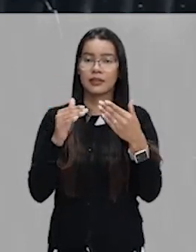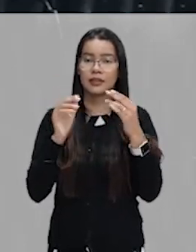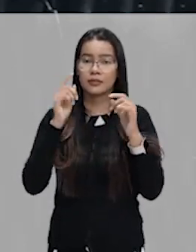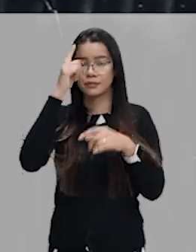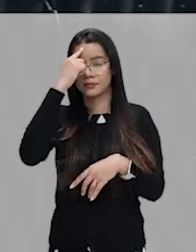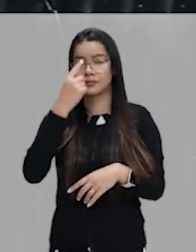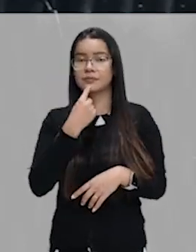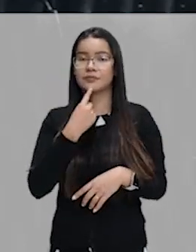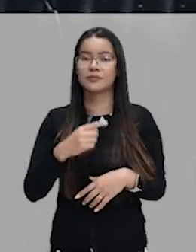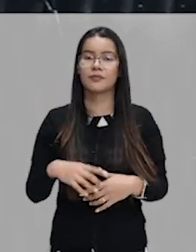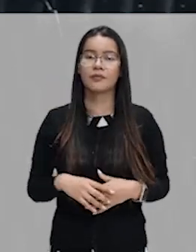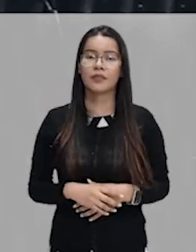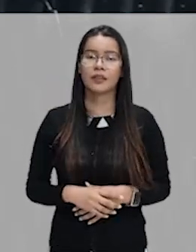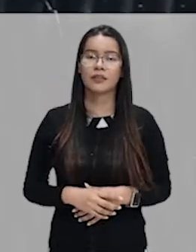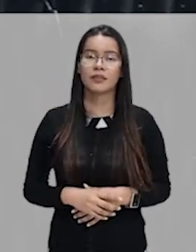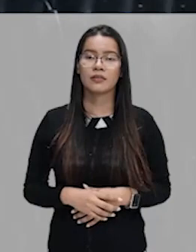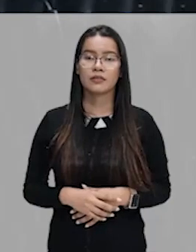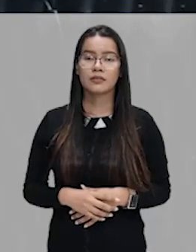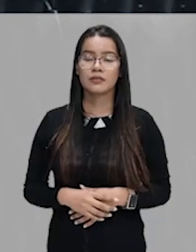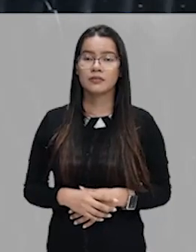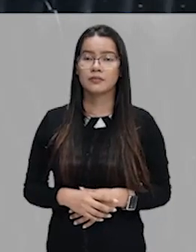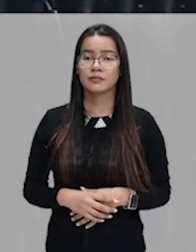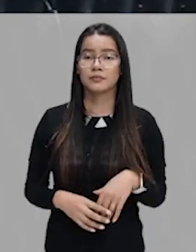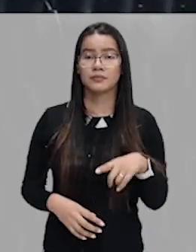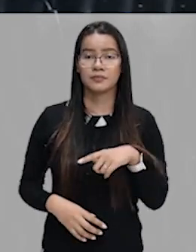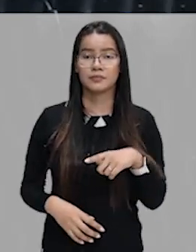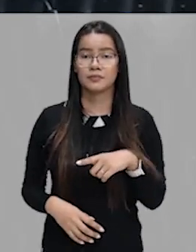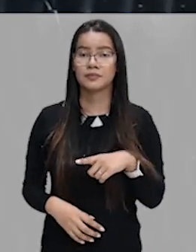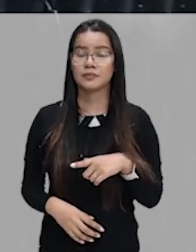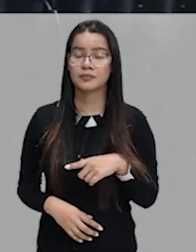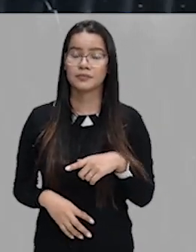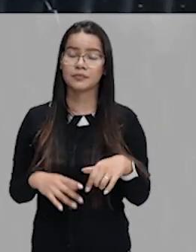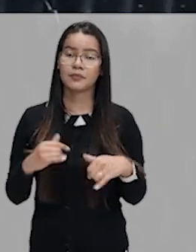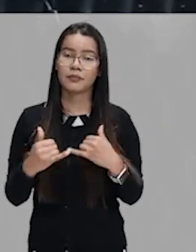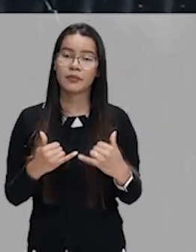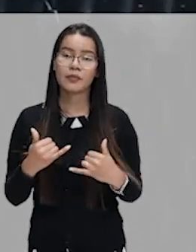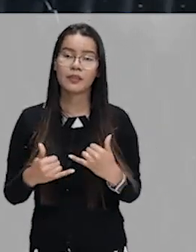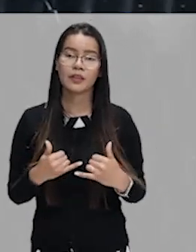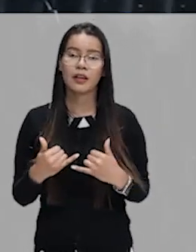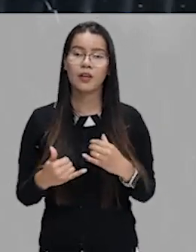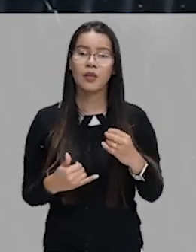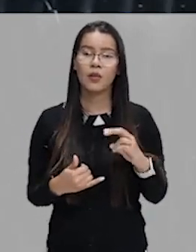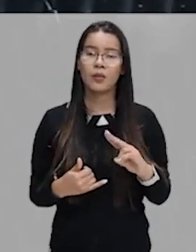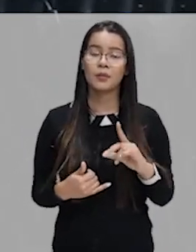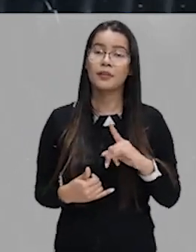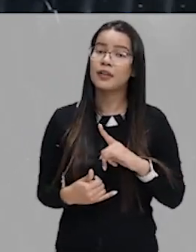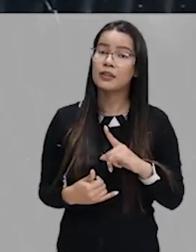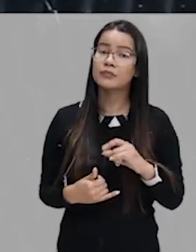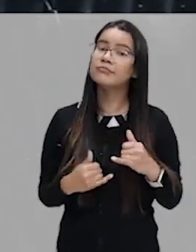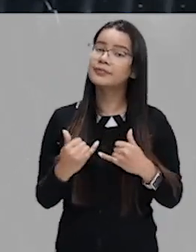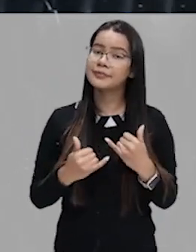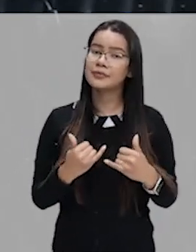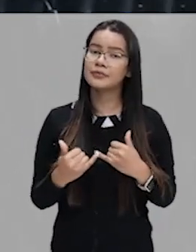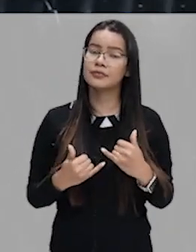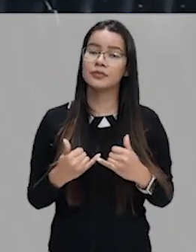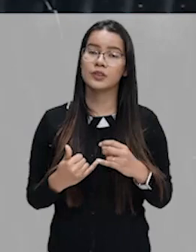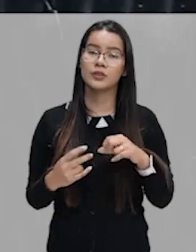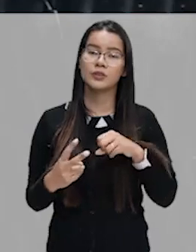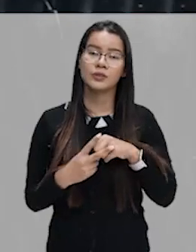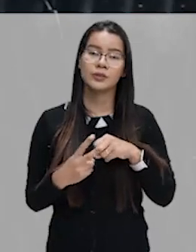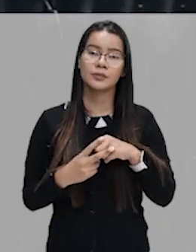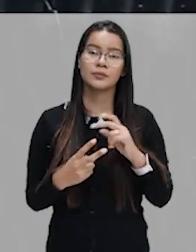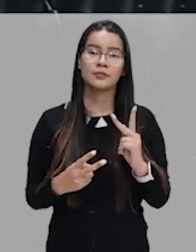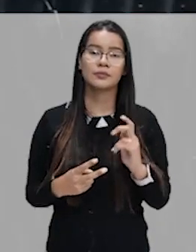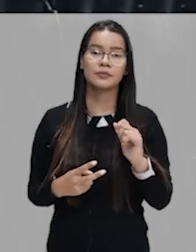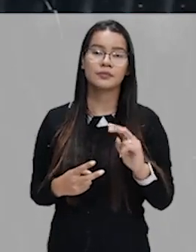ó. There are toys. Existem brinquedos ou há brinquedos. O verbo haver é um